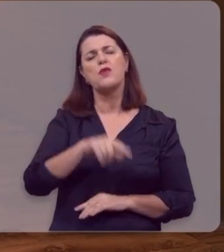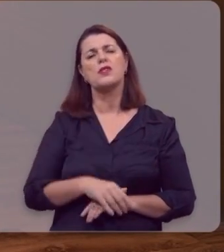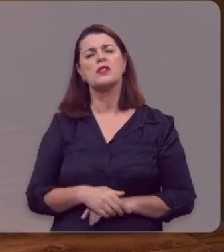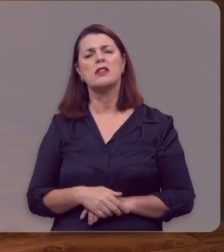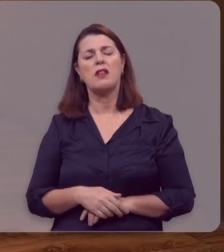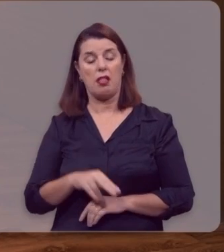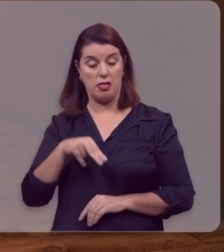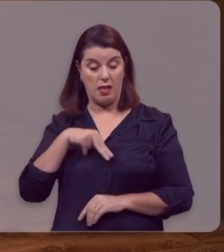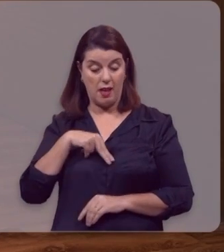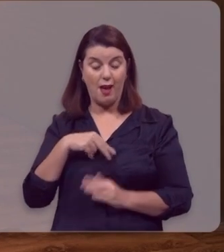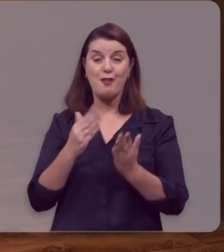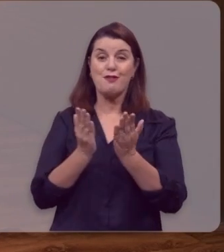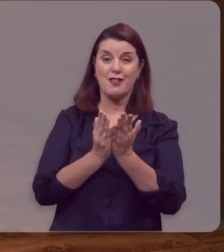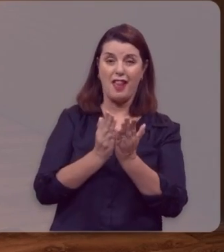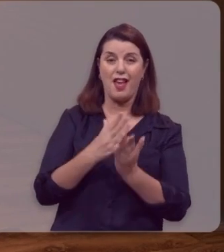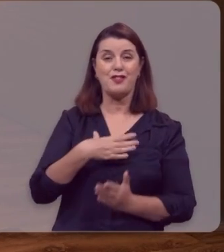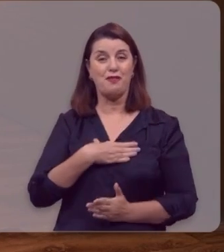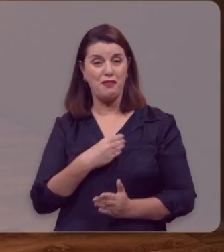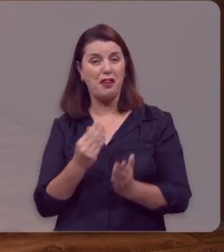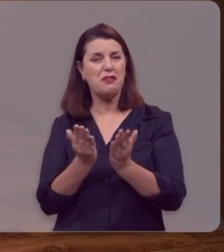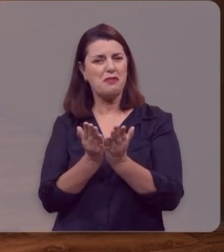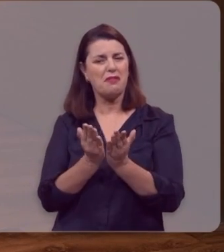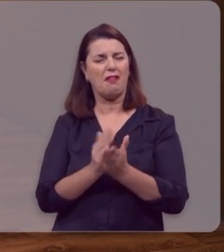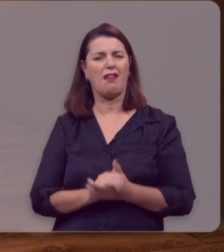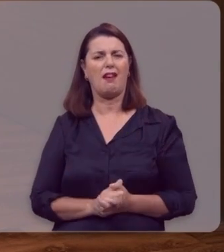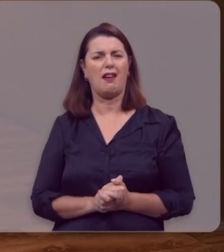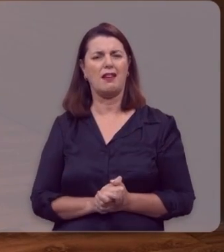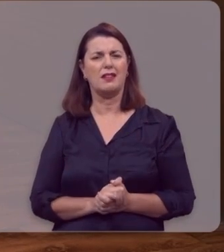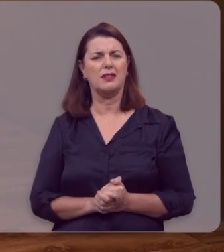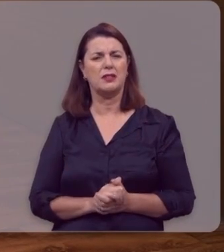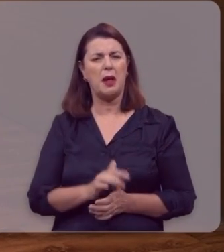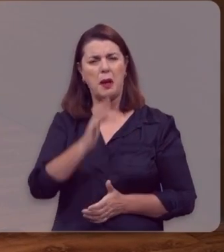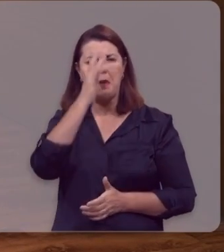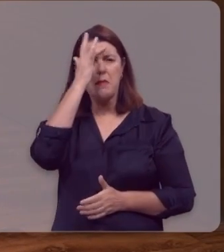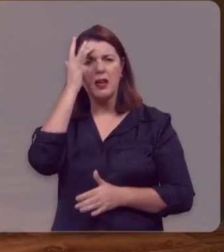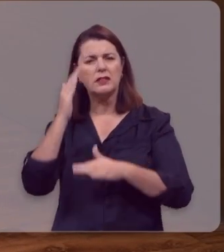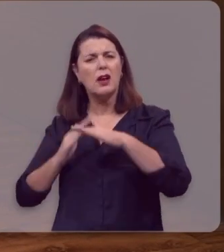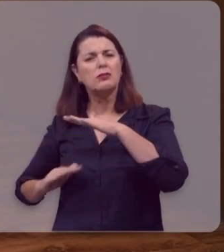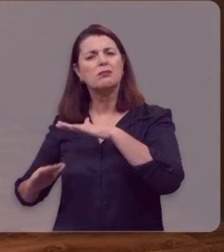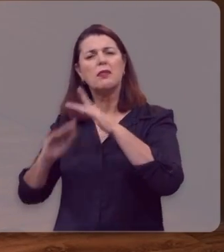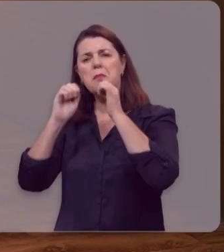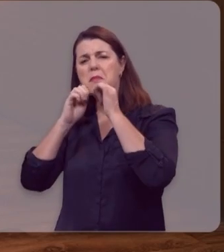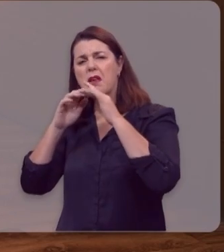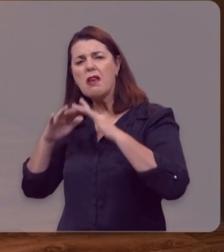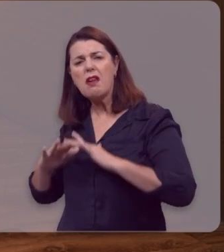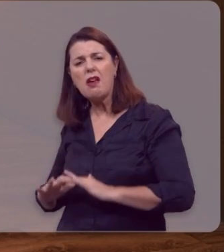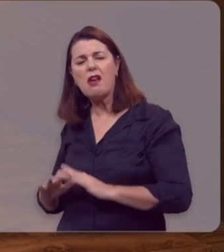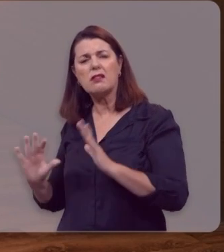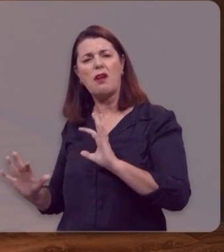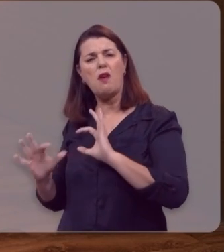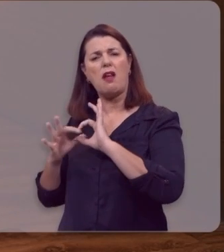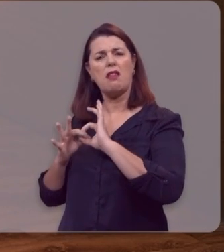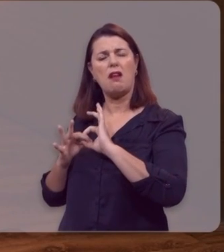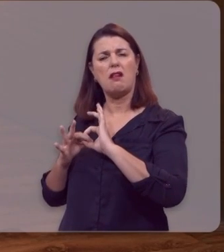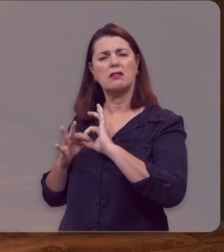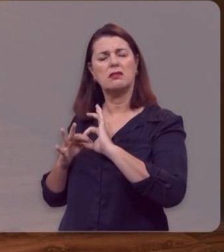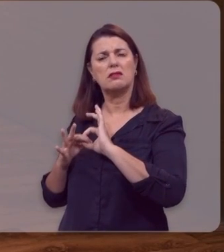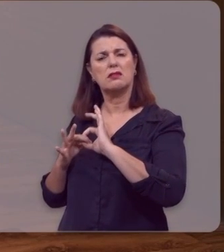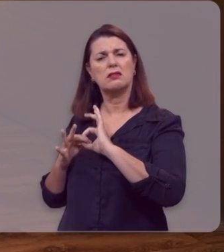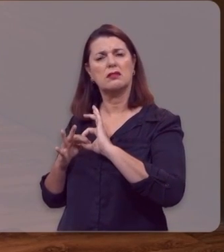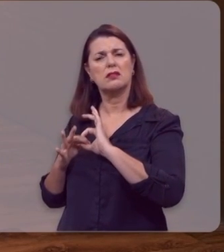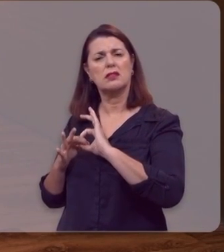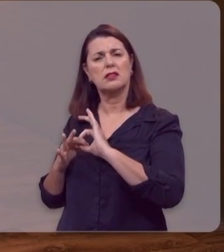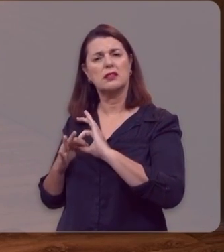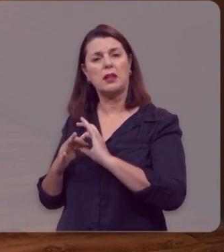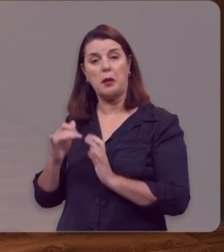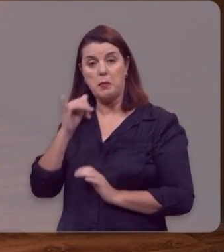é neto de crente, filho de crente, alguém que está debaixo das bênçãos da aliança,